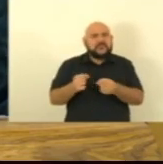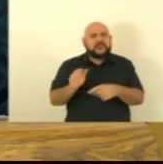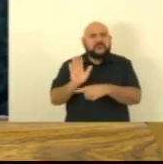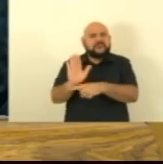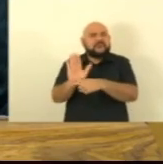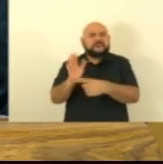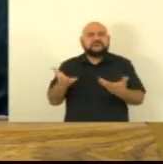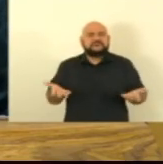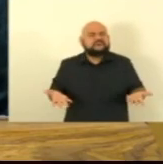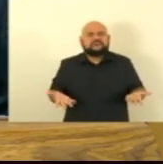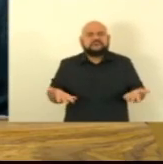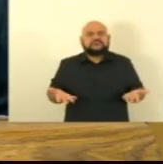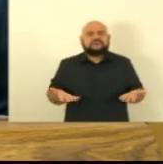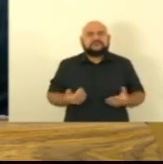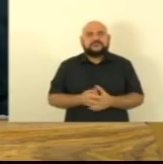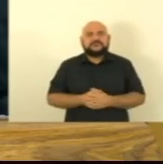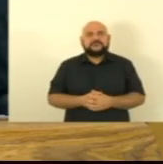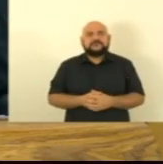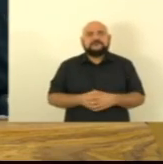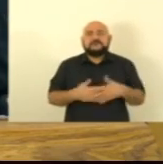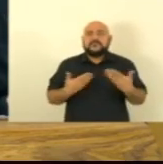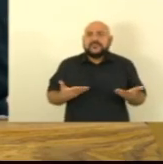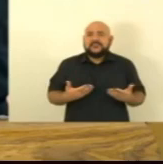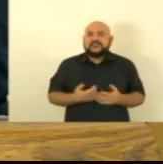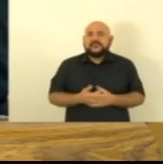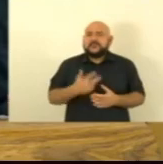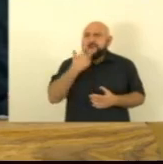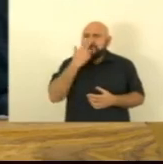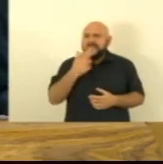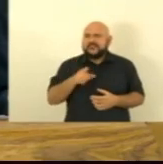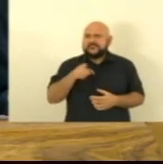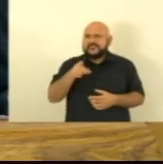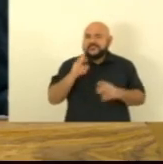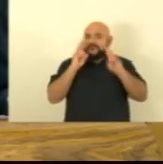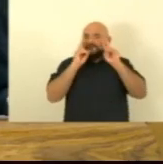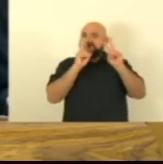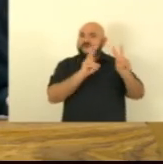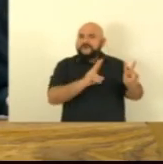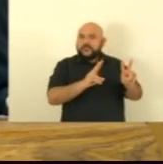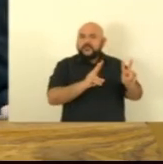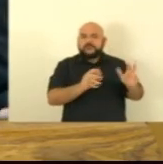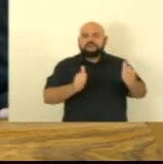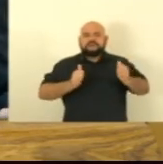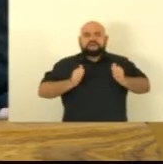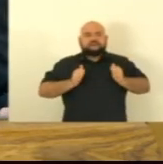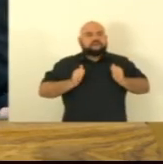isso, no meu entender, é omissão. Omissão clara